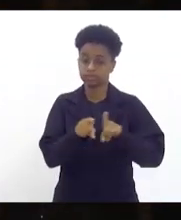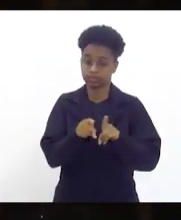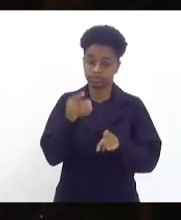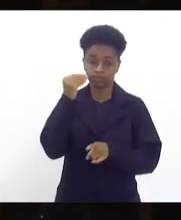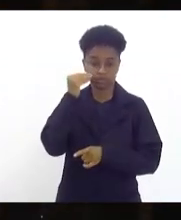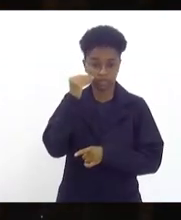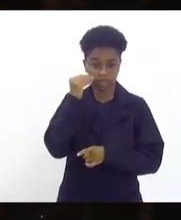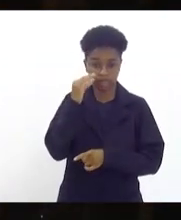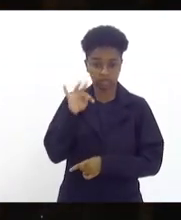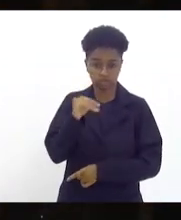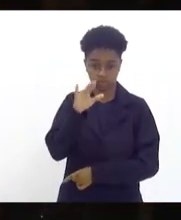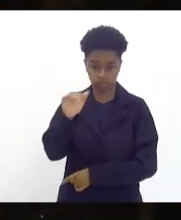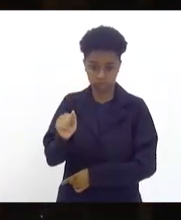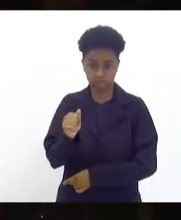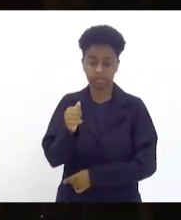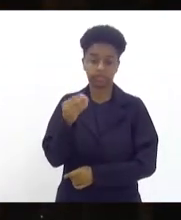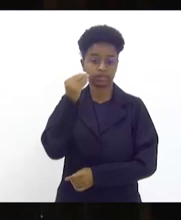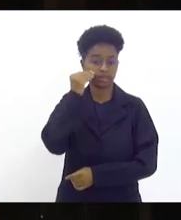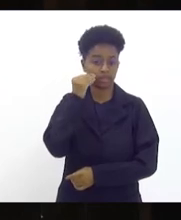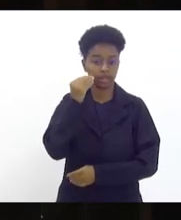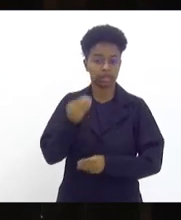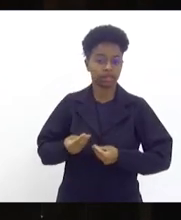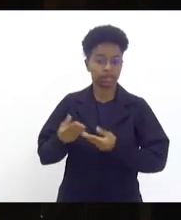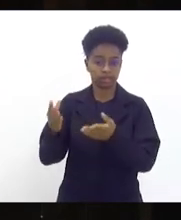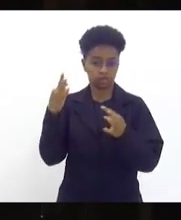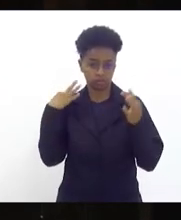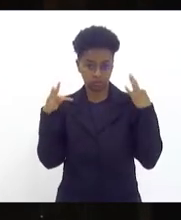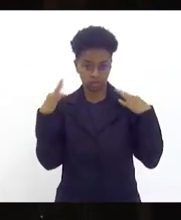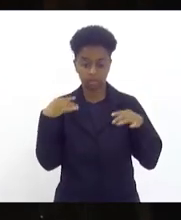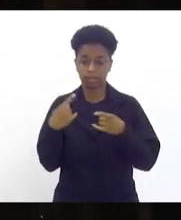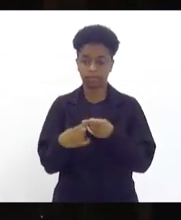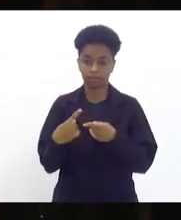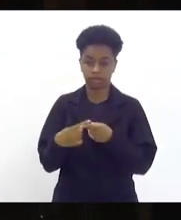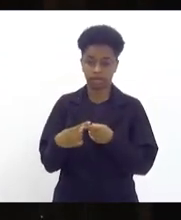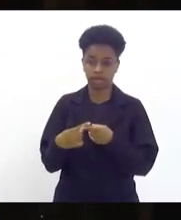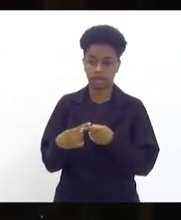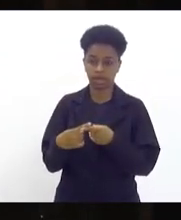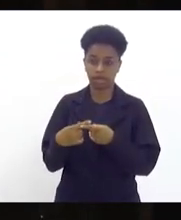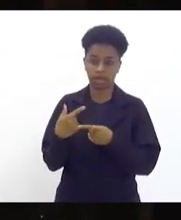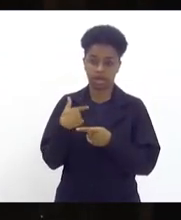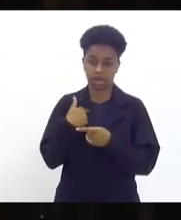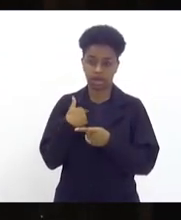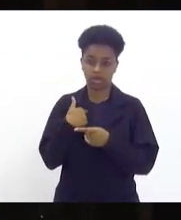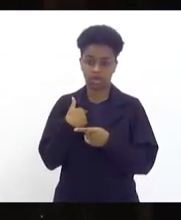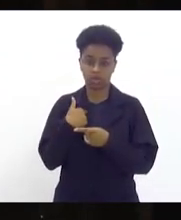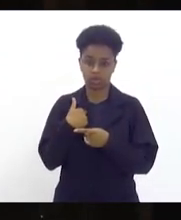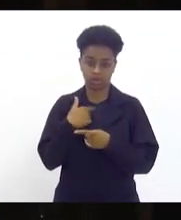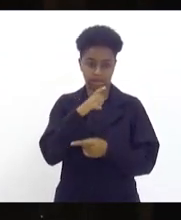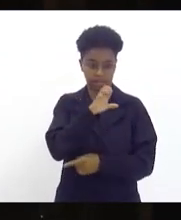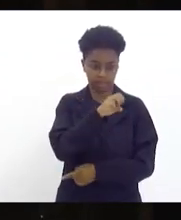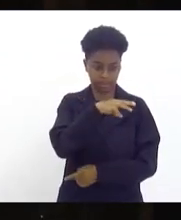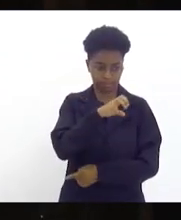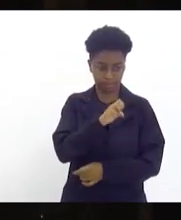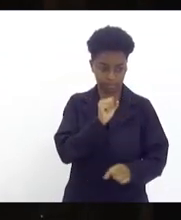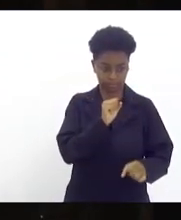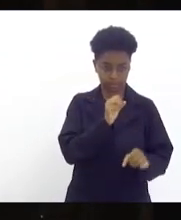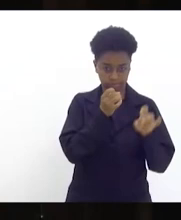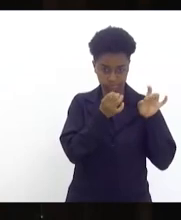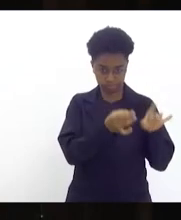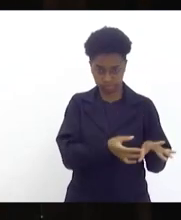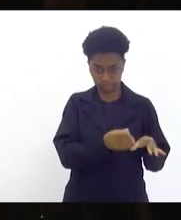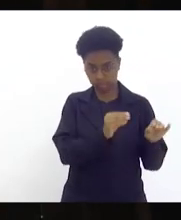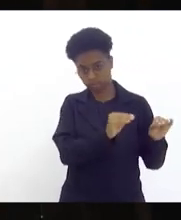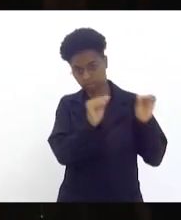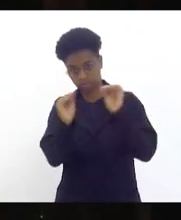para Tijuca a área turística eu ia levar na hora que eu saí do Leme foi retornei morar na Tijuca eu ia levar um